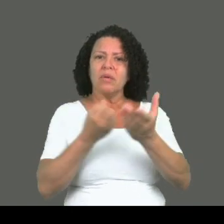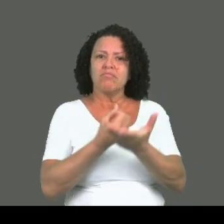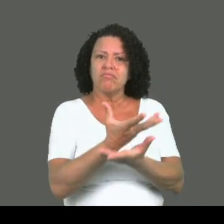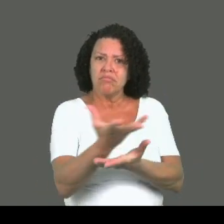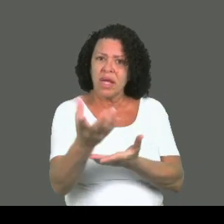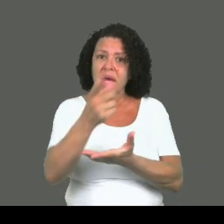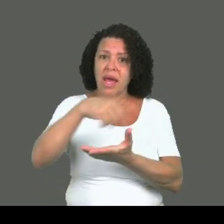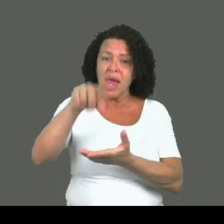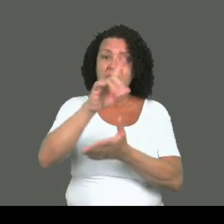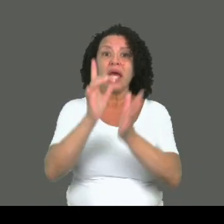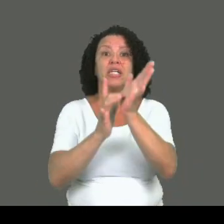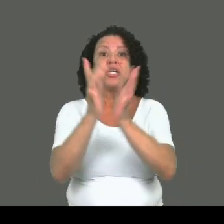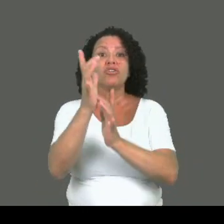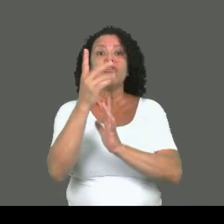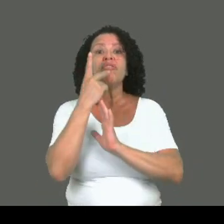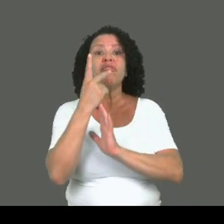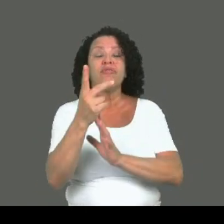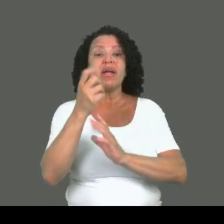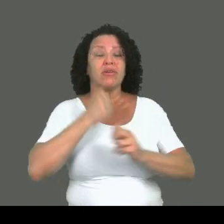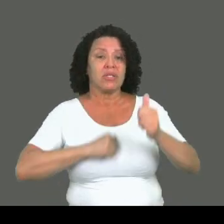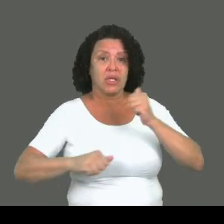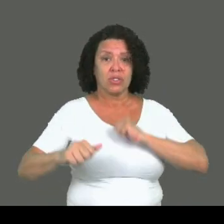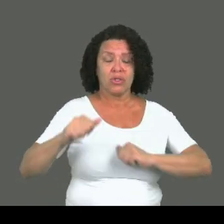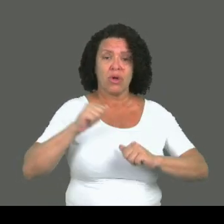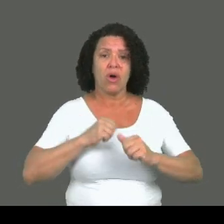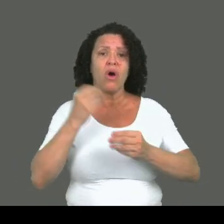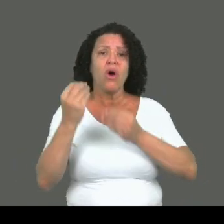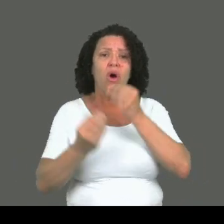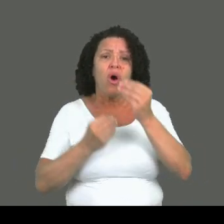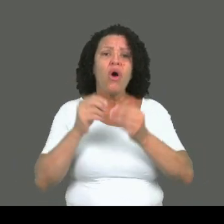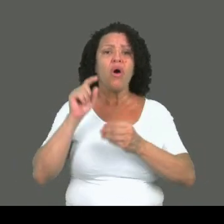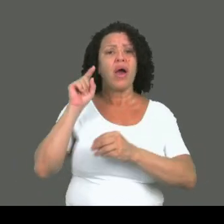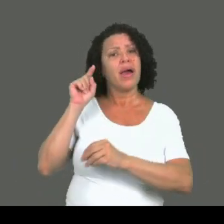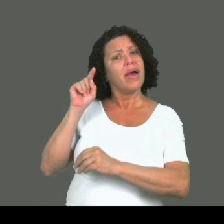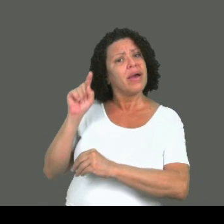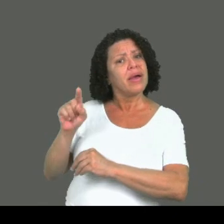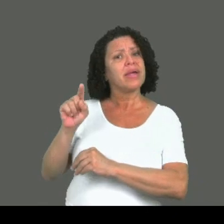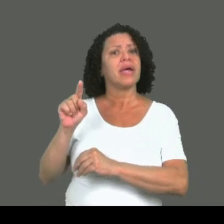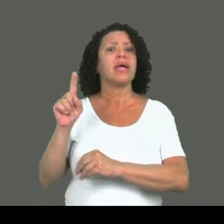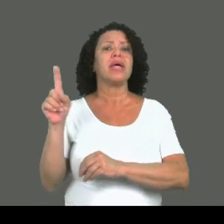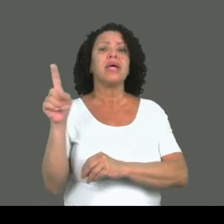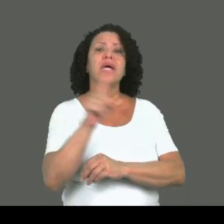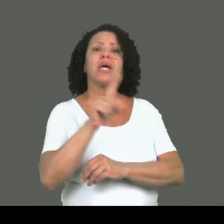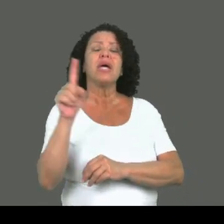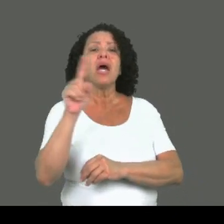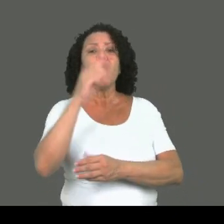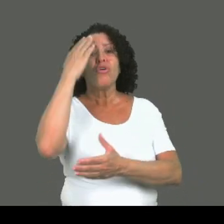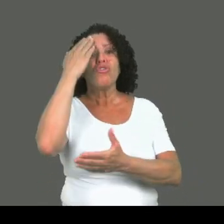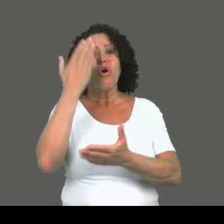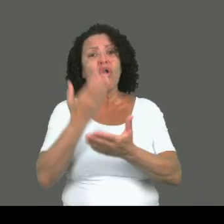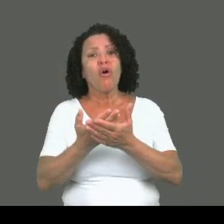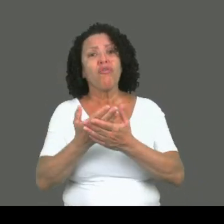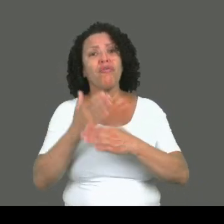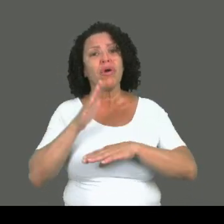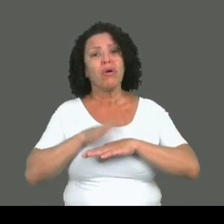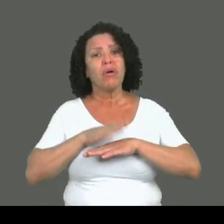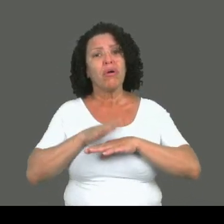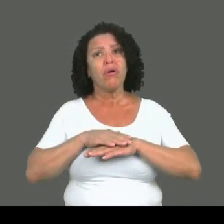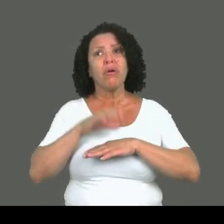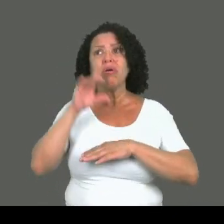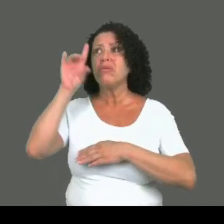Jesus se refere aos ansiosos como sendo aqueles que não confiam na providência